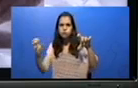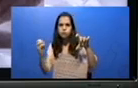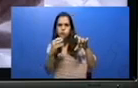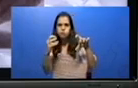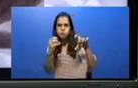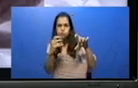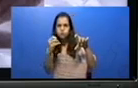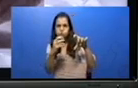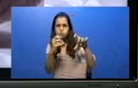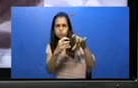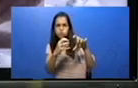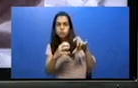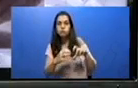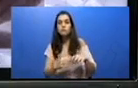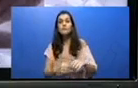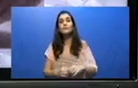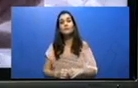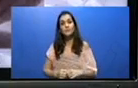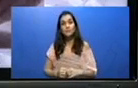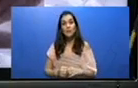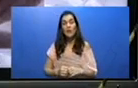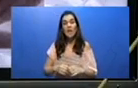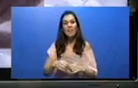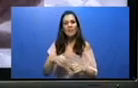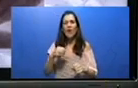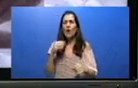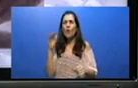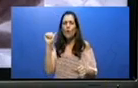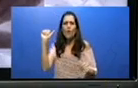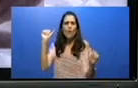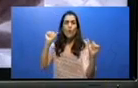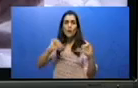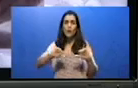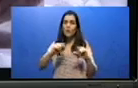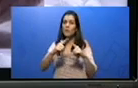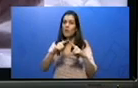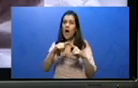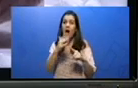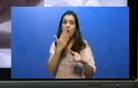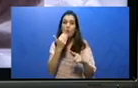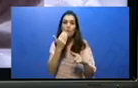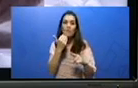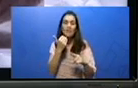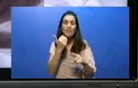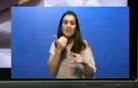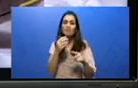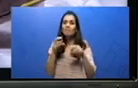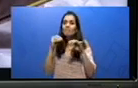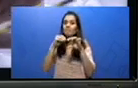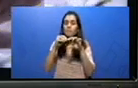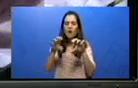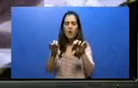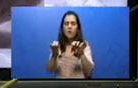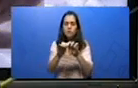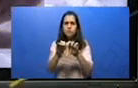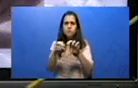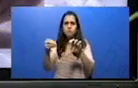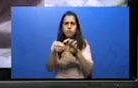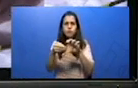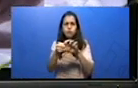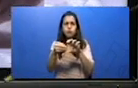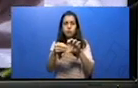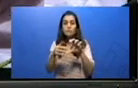verme. Isso aqui atrapalha a ingestão de alimentos. Um alimento não passa por essa região aqui porque o intestino está entupido. A pessoa